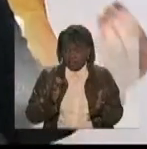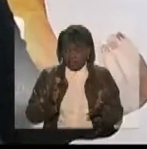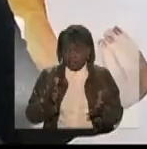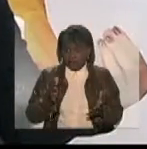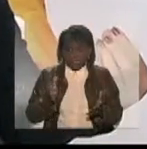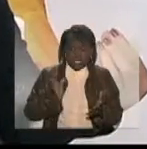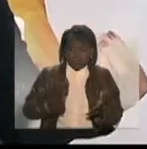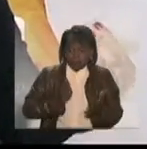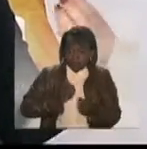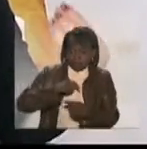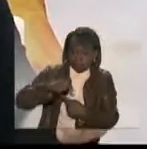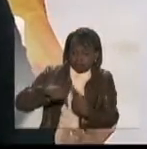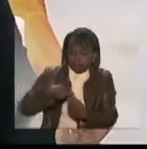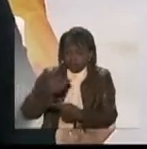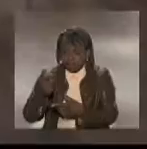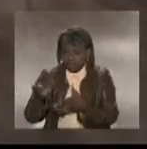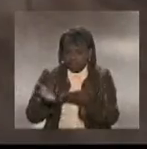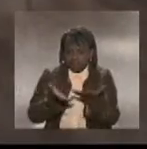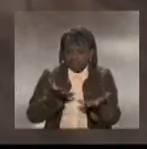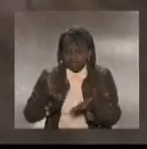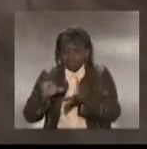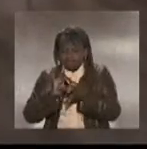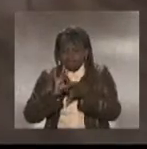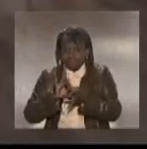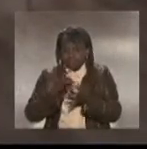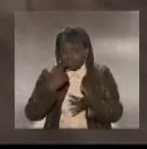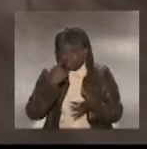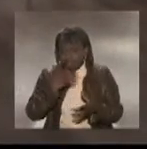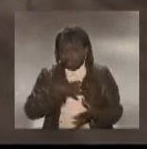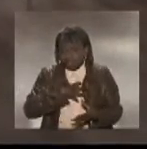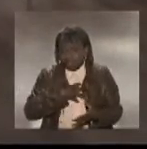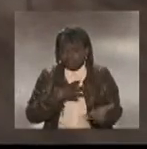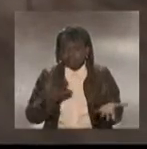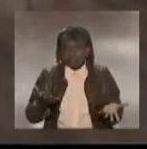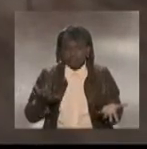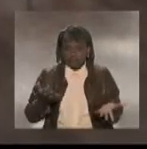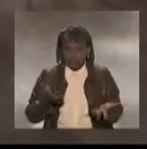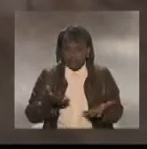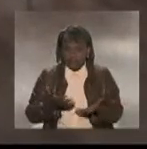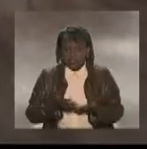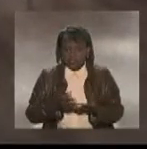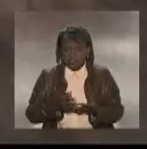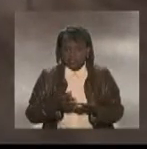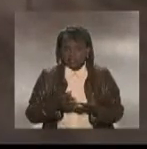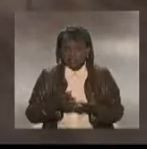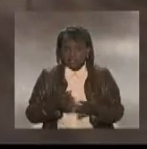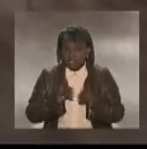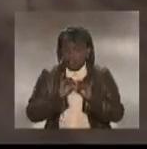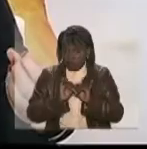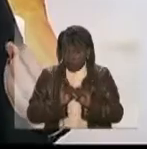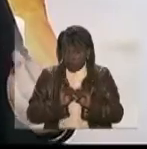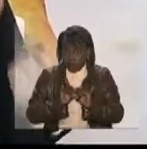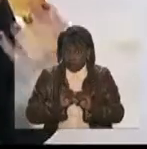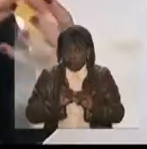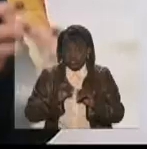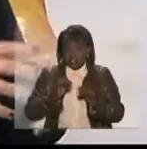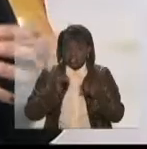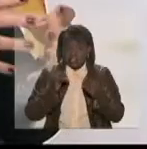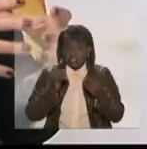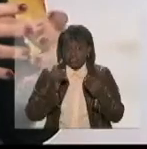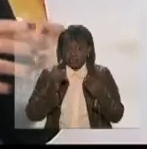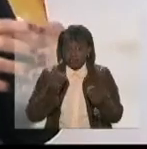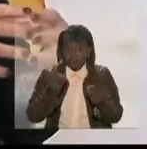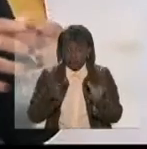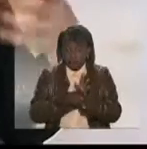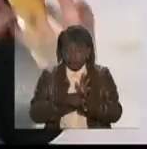mas do envolvimento, do laço afetivo. Né? Do laço afetivo. O ato sexual